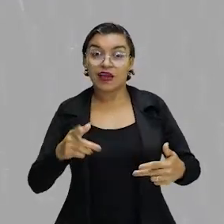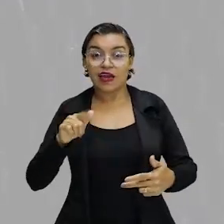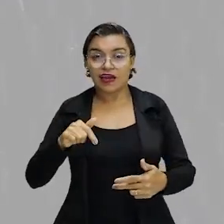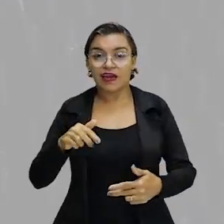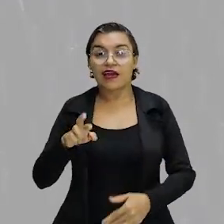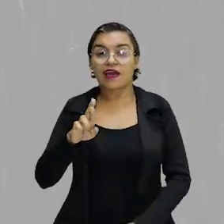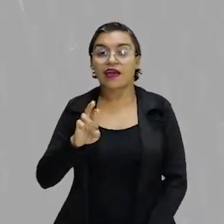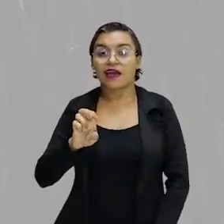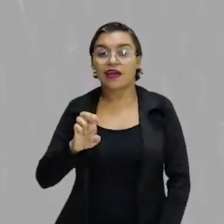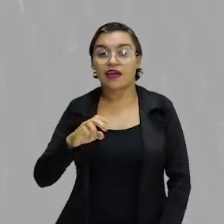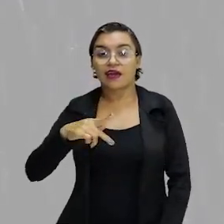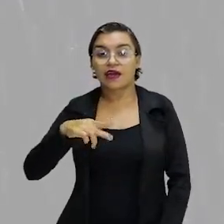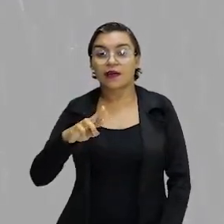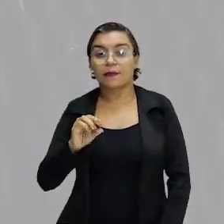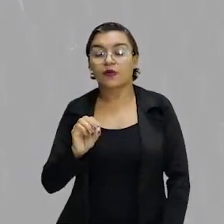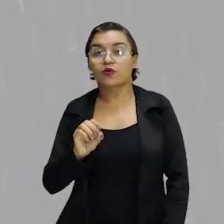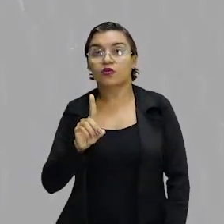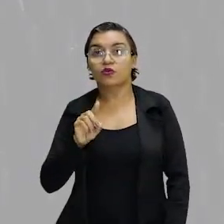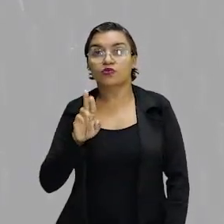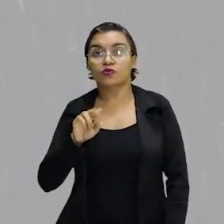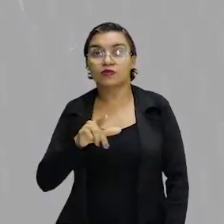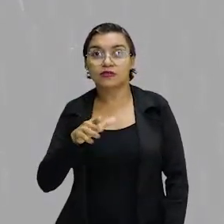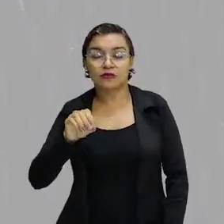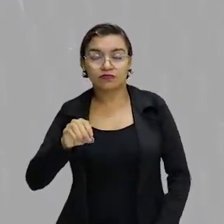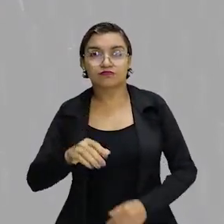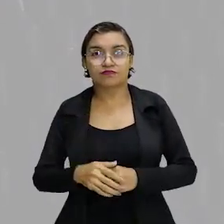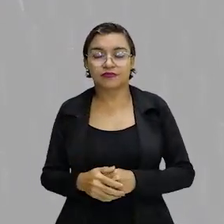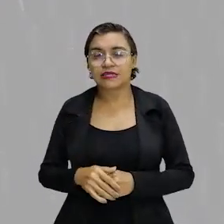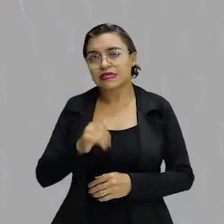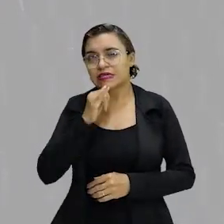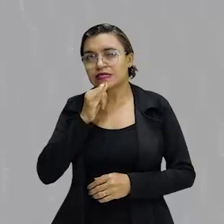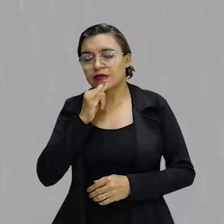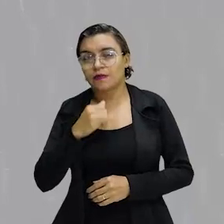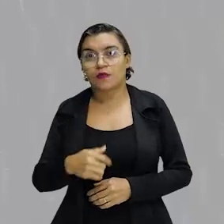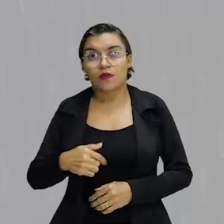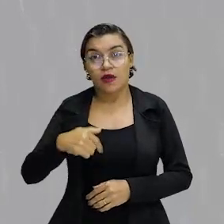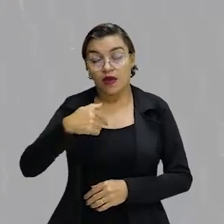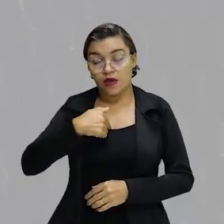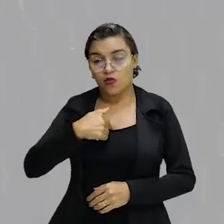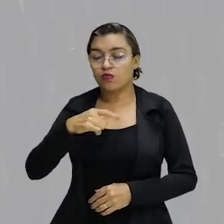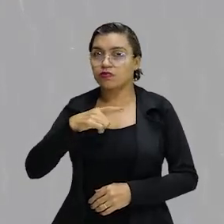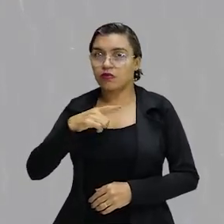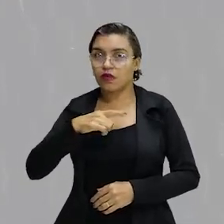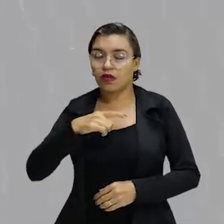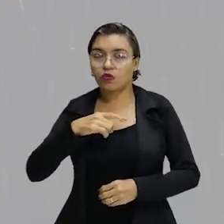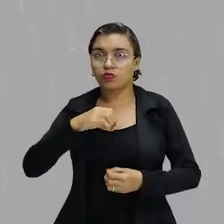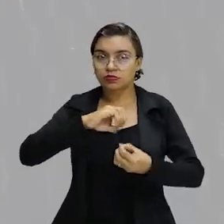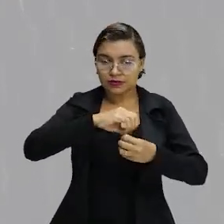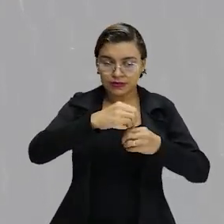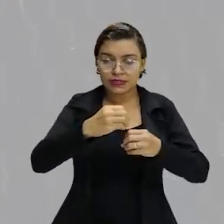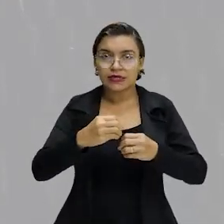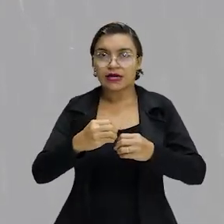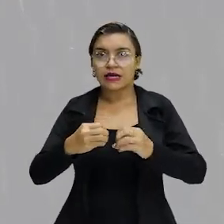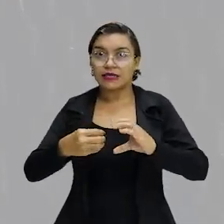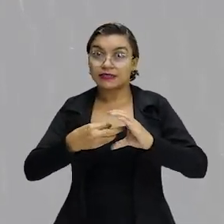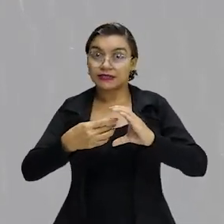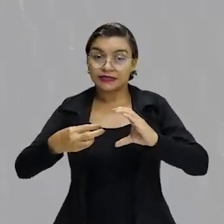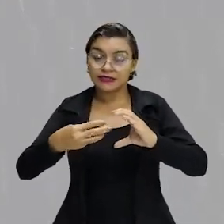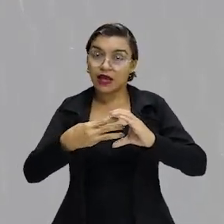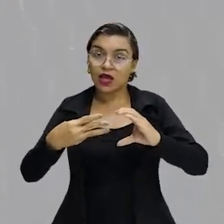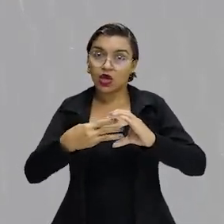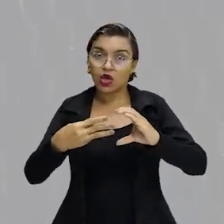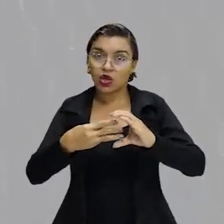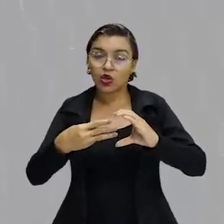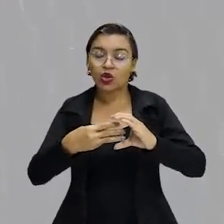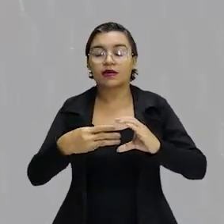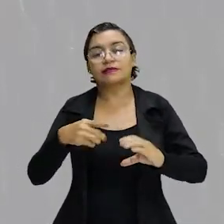reprodução. O que me define como ser vivo é o fato de eu possuir célula, o fato de eu ter